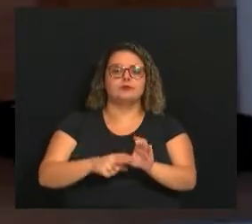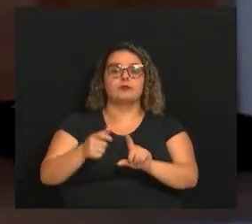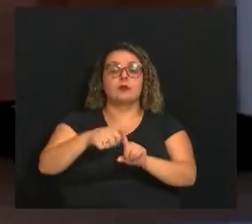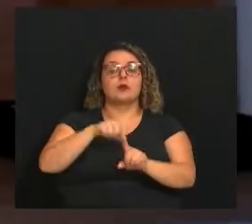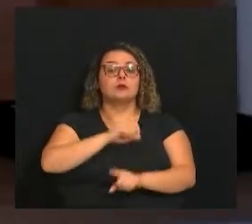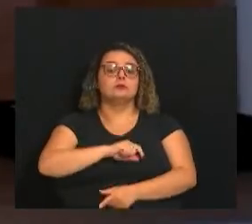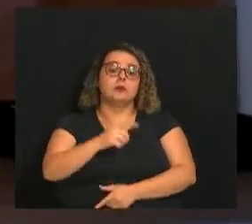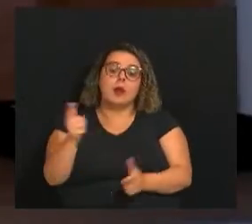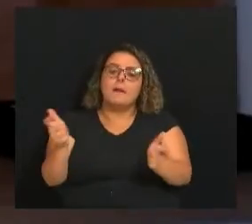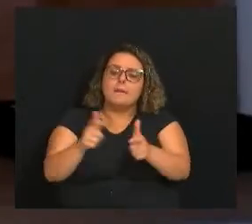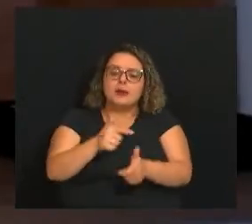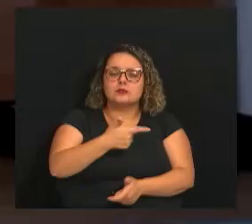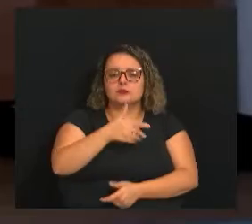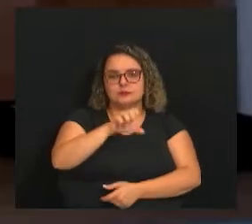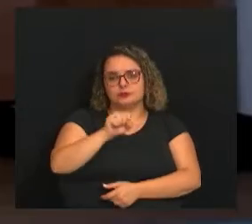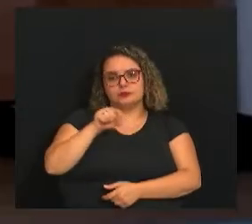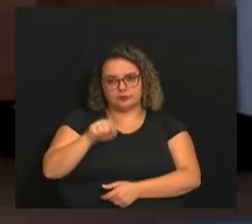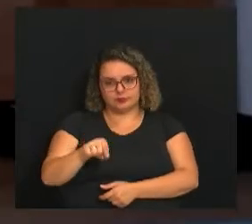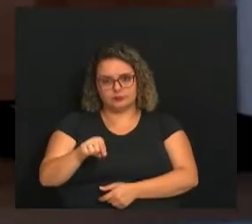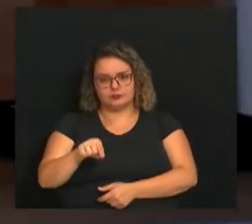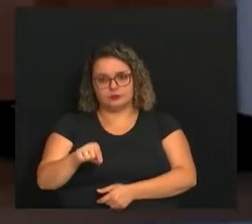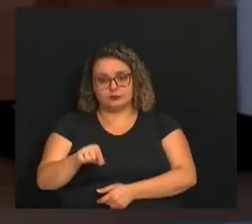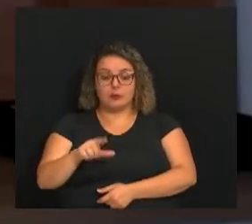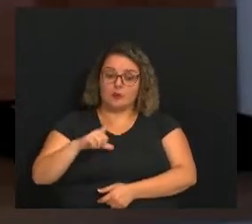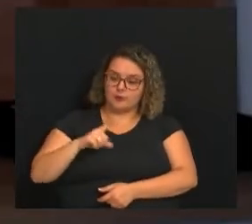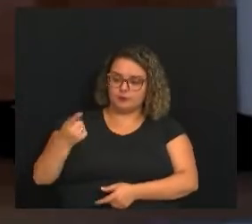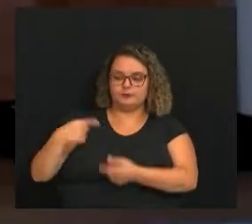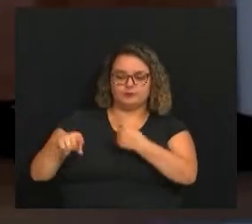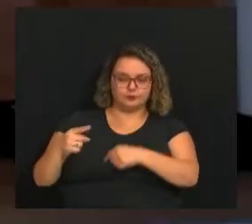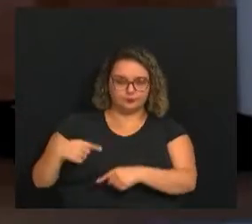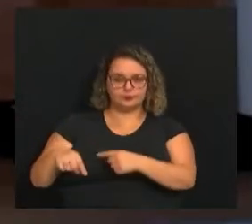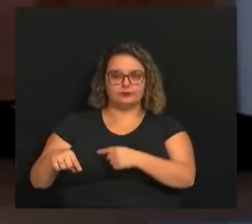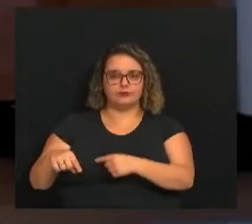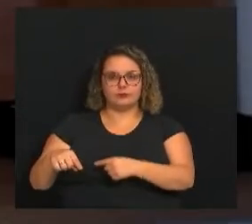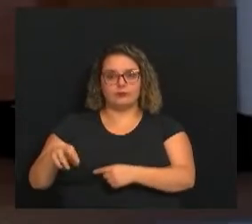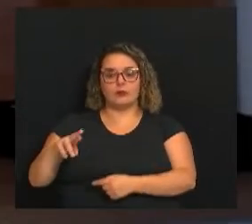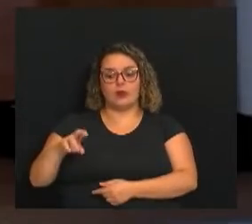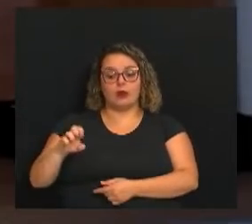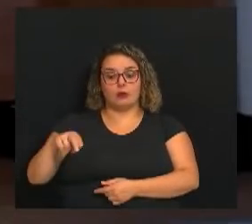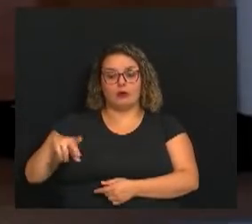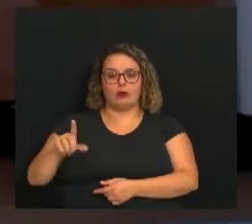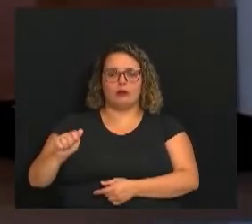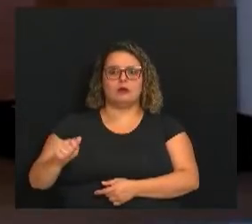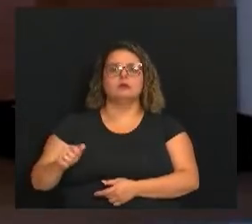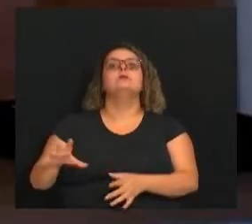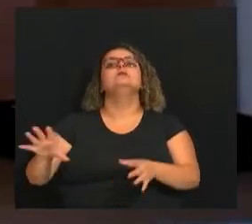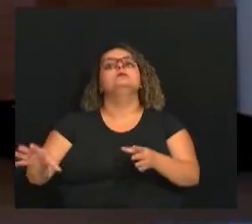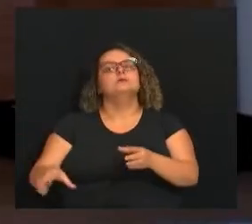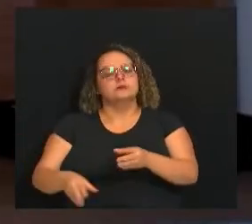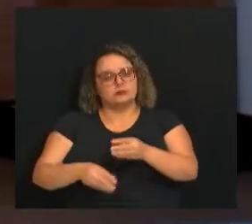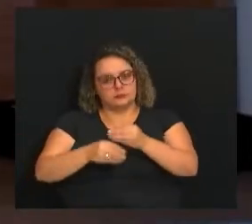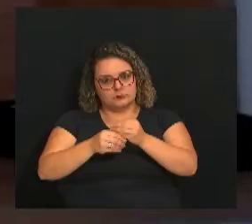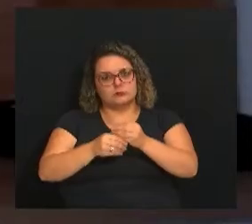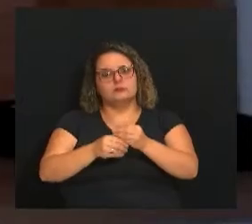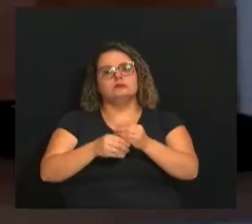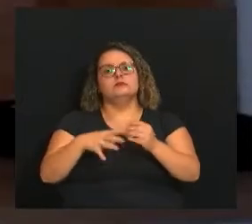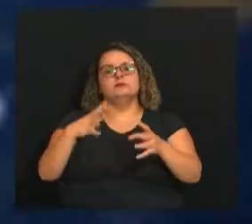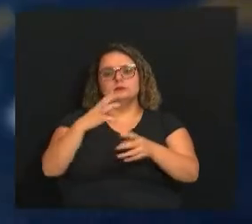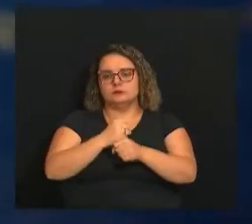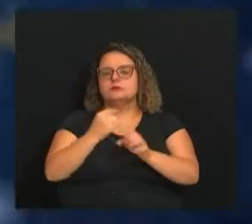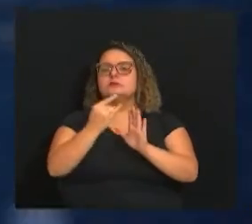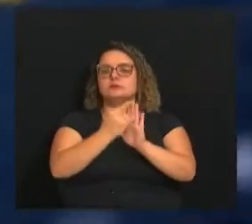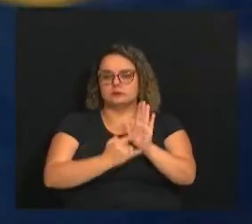28 mil, mas ele tem uma fonte de renda. Você tem que lançar a renda dele também, porque vai se integrar a sua para o cálculo do imposto de